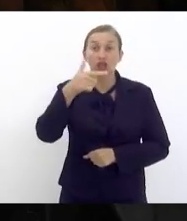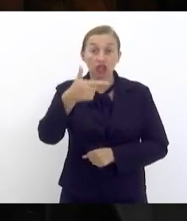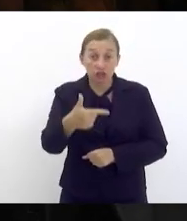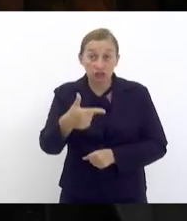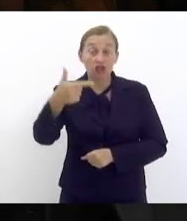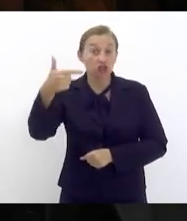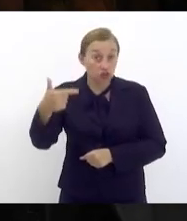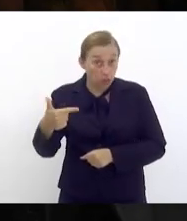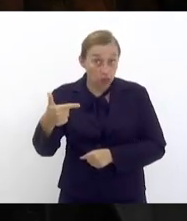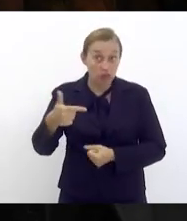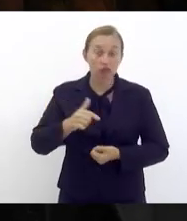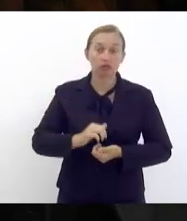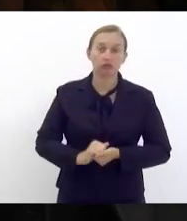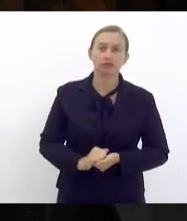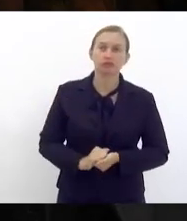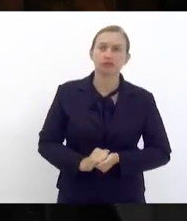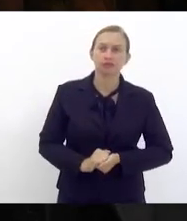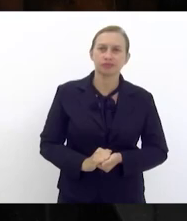2022,